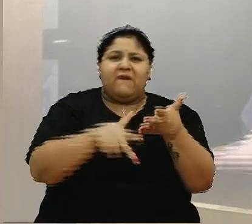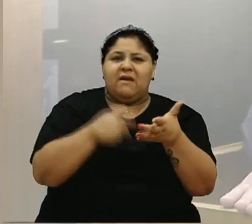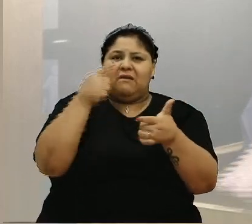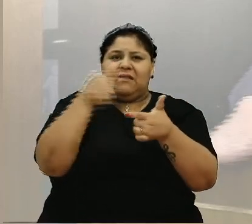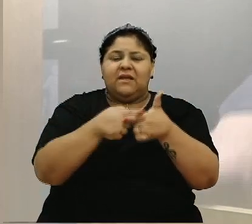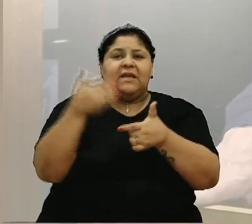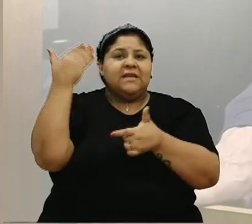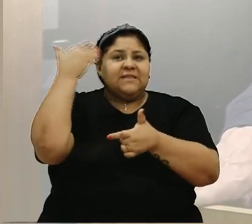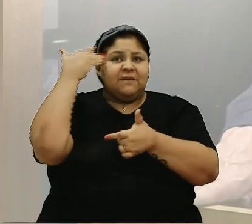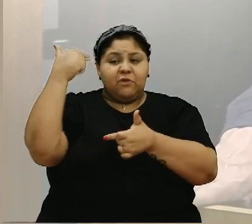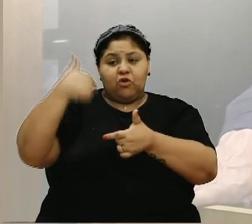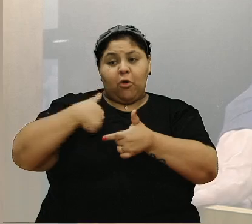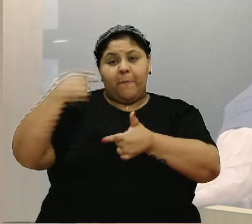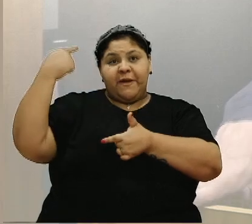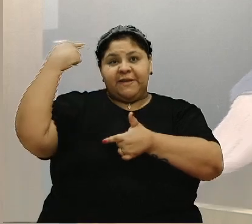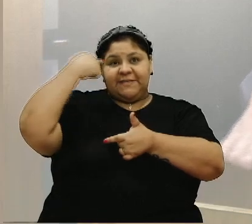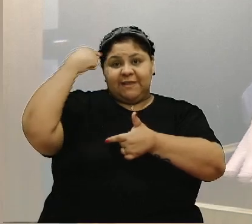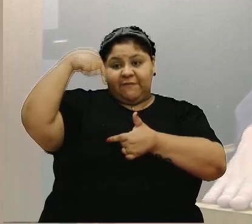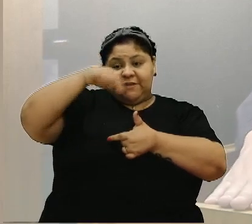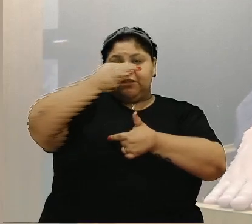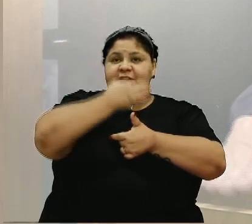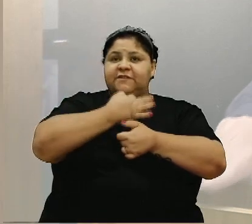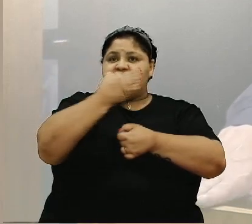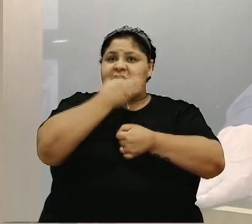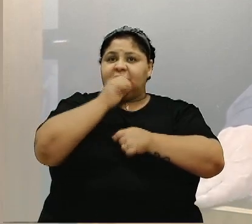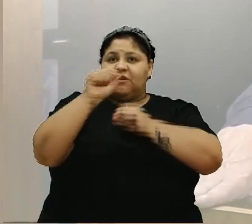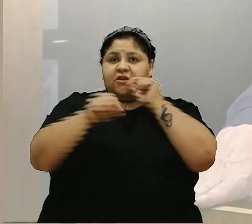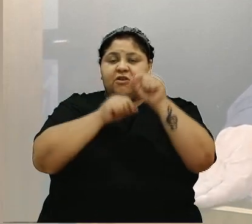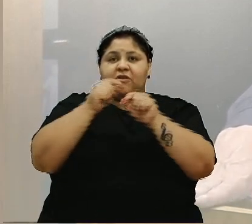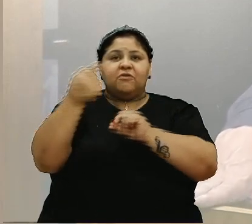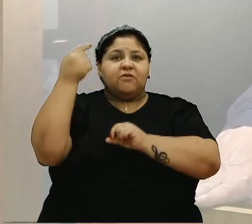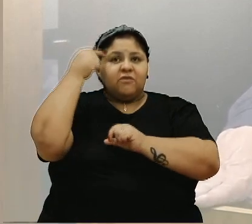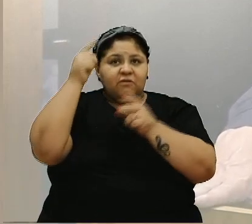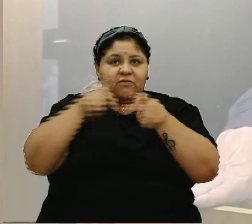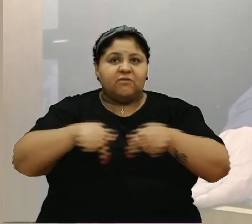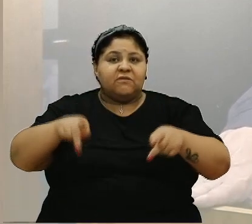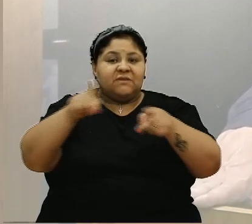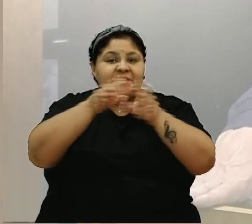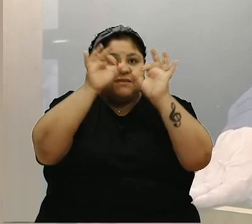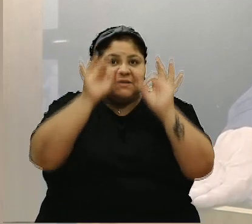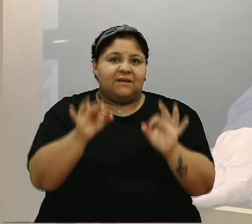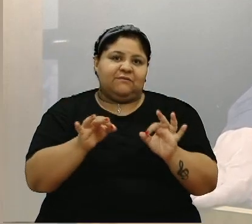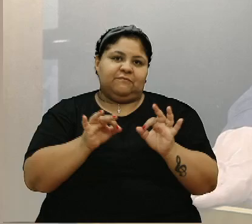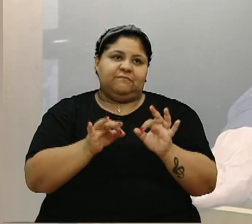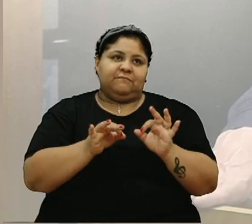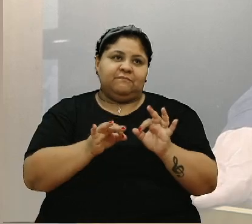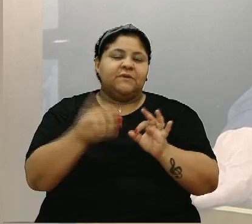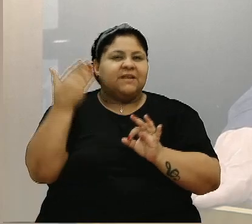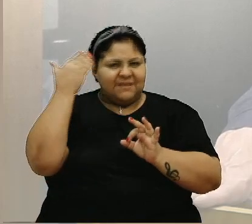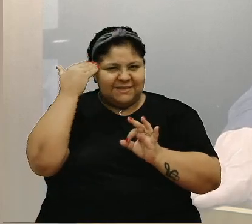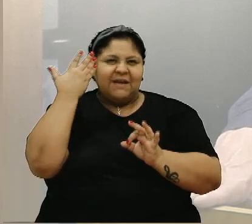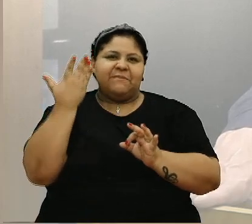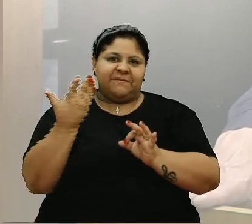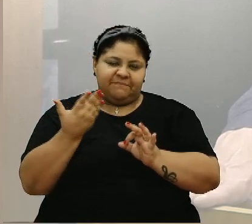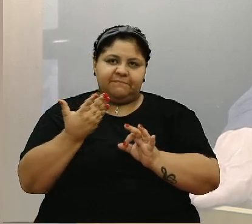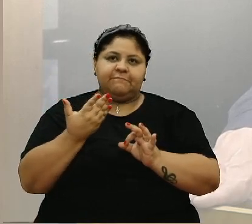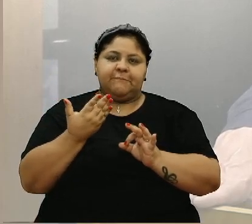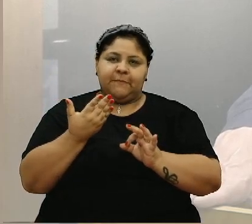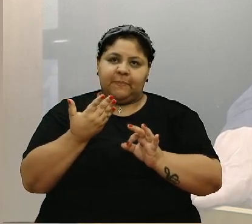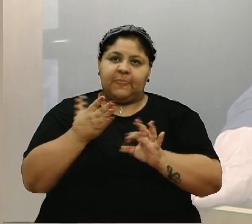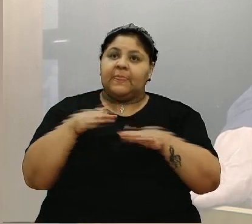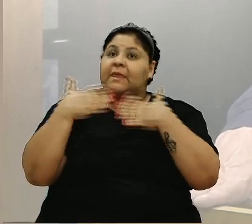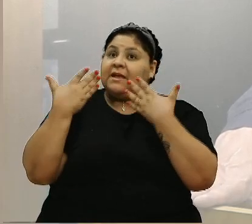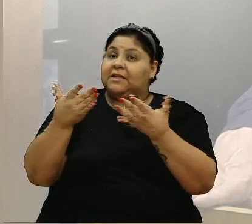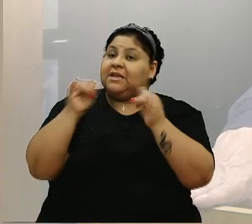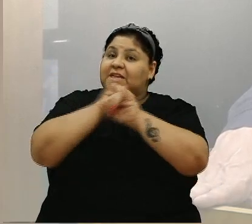que o que eu pensava sobre Caxias, o que eu penso para a população está certo. Eles sabem disso. Então